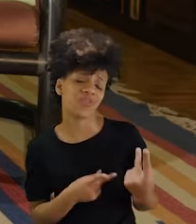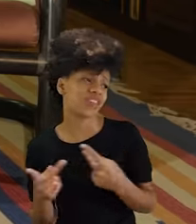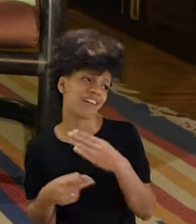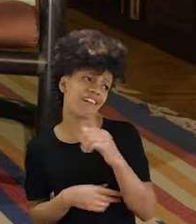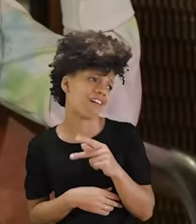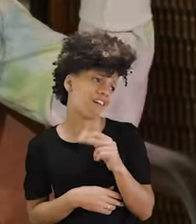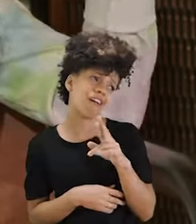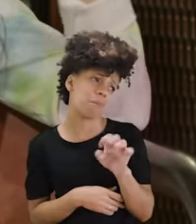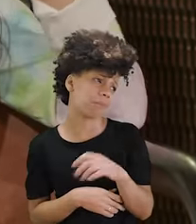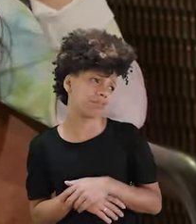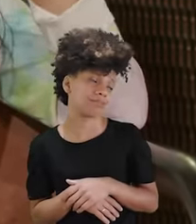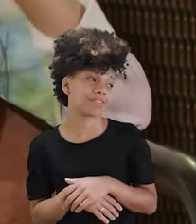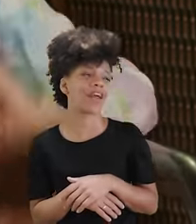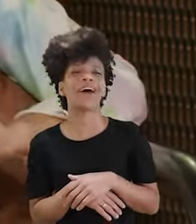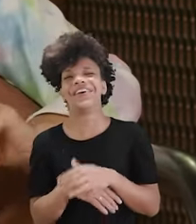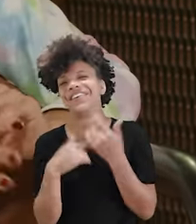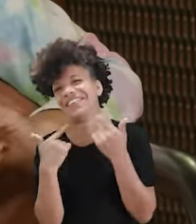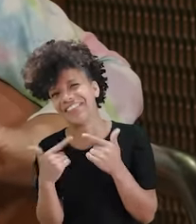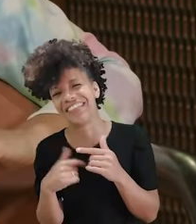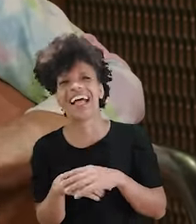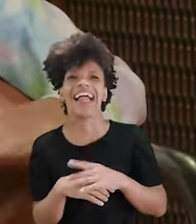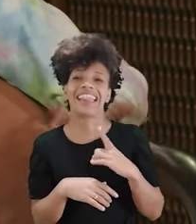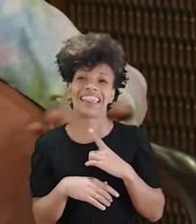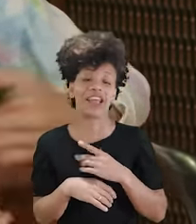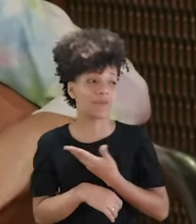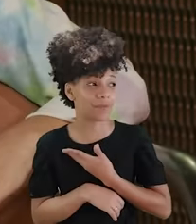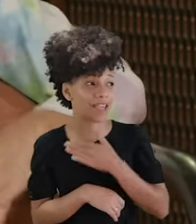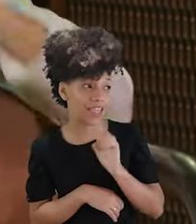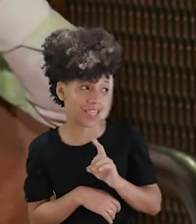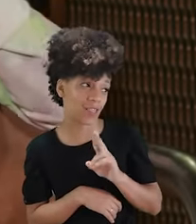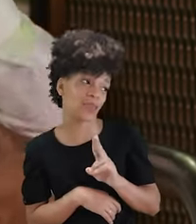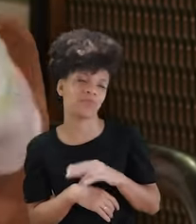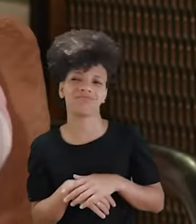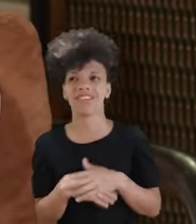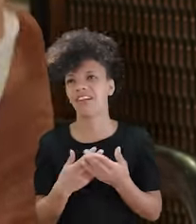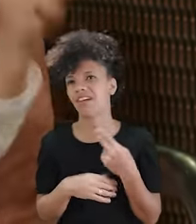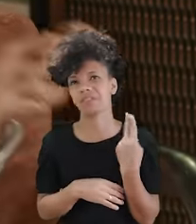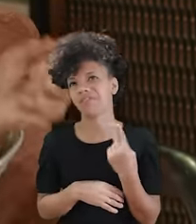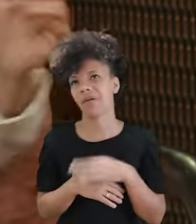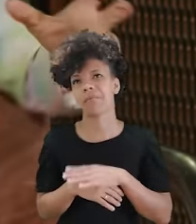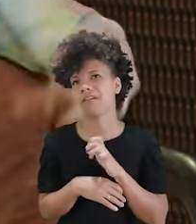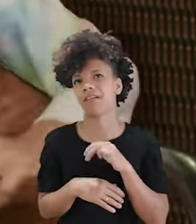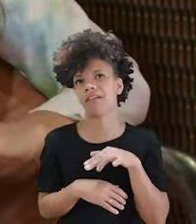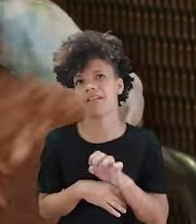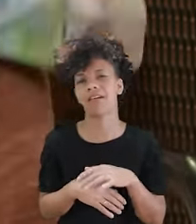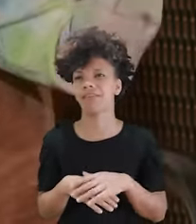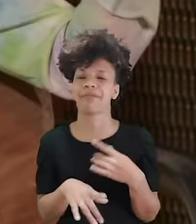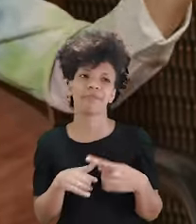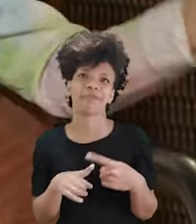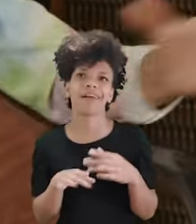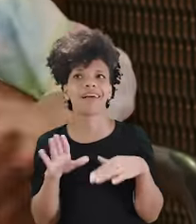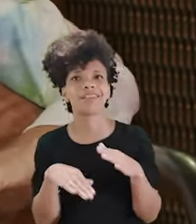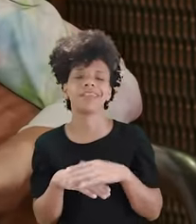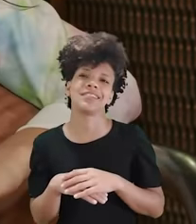ele ele brinca comigo Ah não dá para falar com ele ele porque às vezes falam ai eu fui para tal lugar não sei o quê não sei o